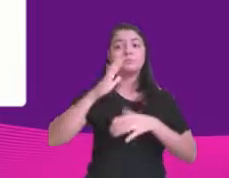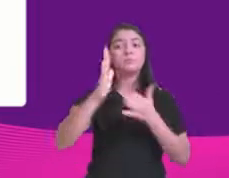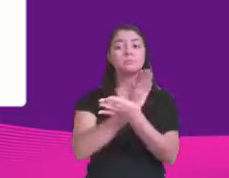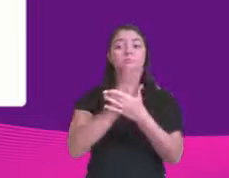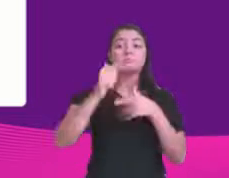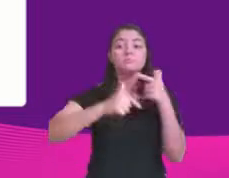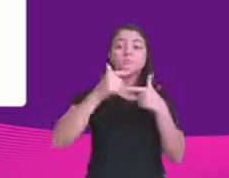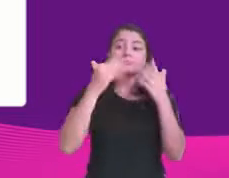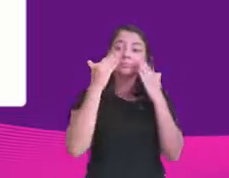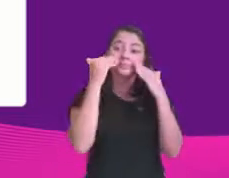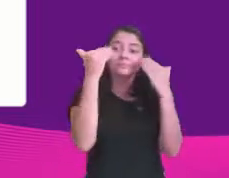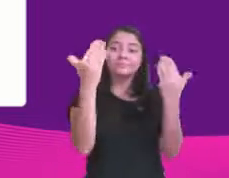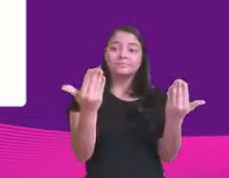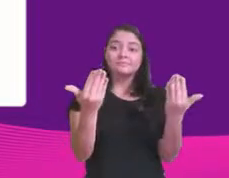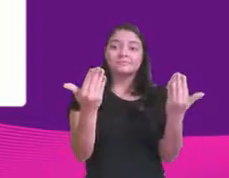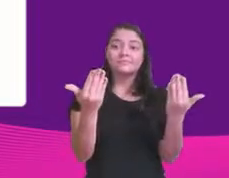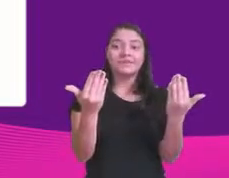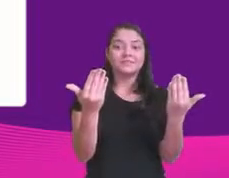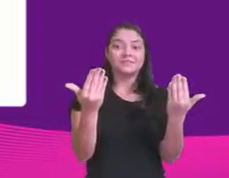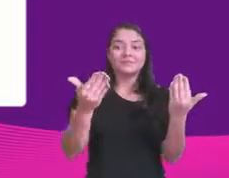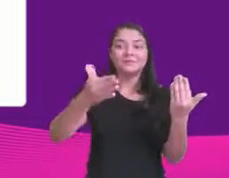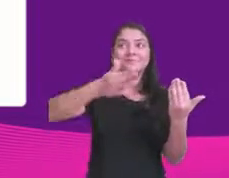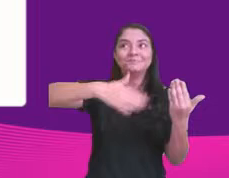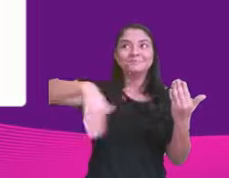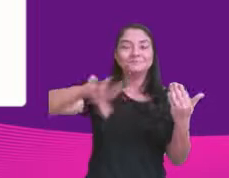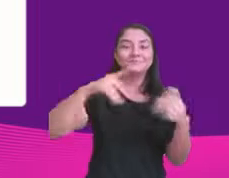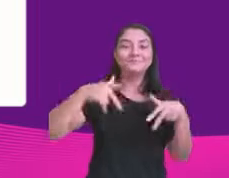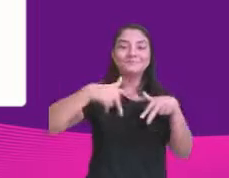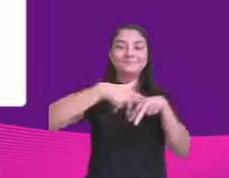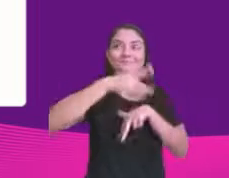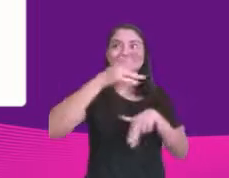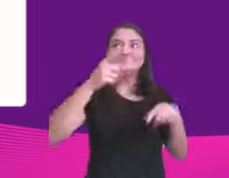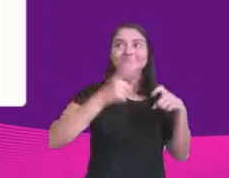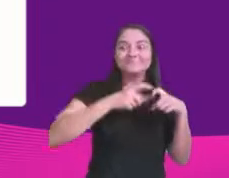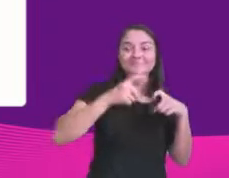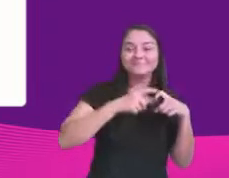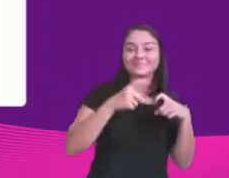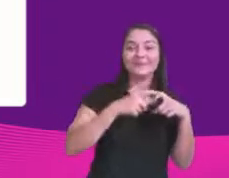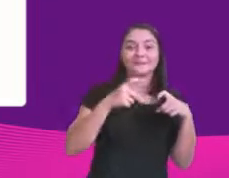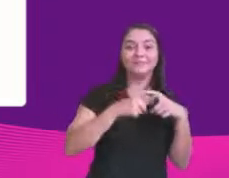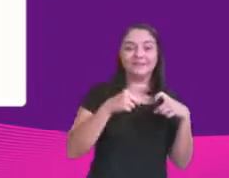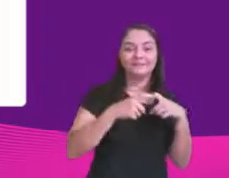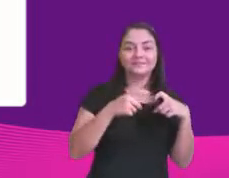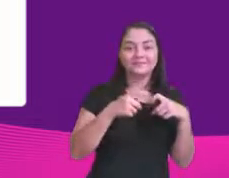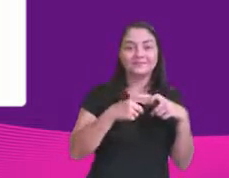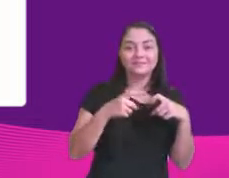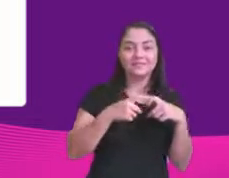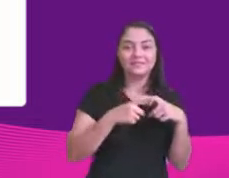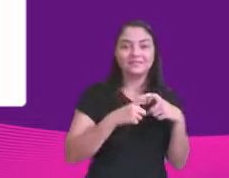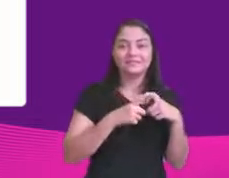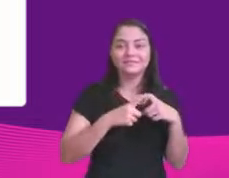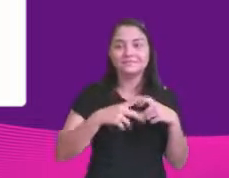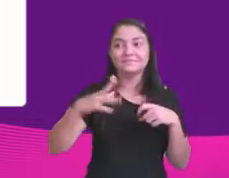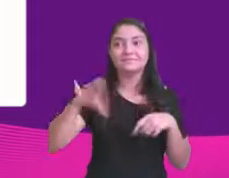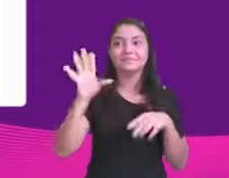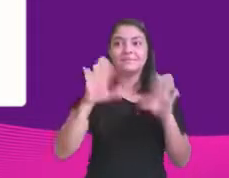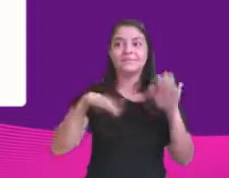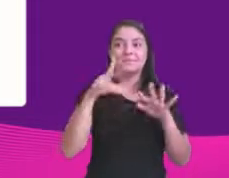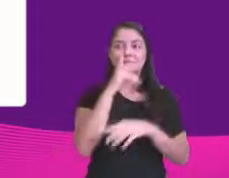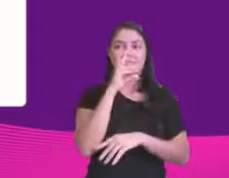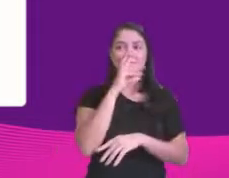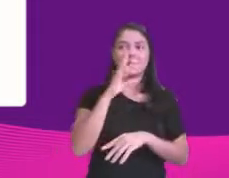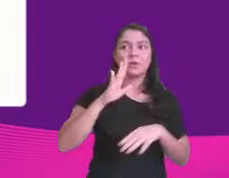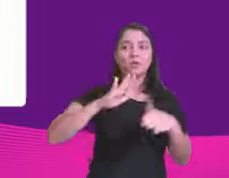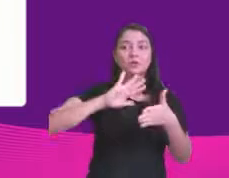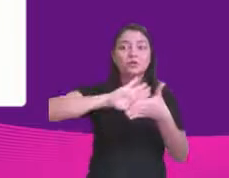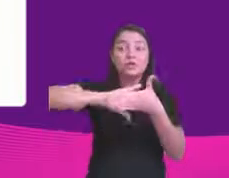haver uma discordância entre o que o cirurgião fala. O cirurgião, às vezes, é meio mentiroso, a gente não consegue admitir que a gente não consegue tirar toda a